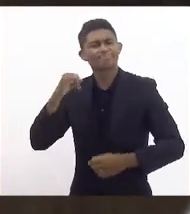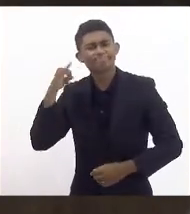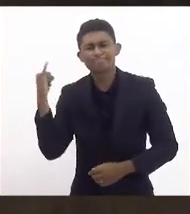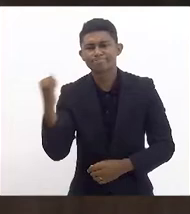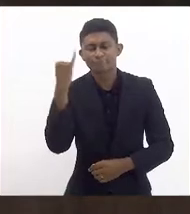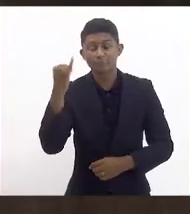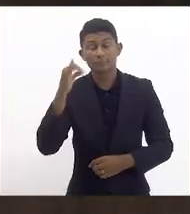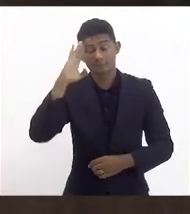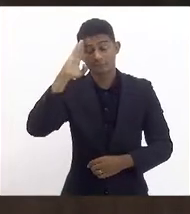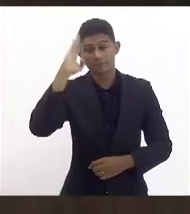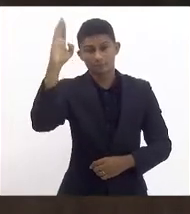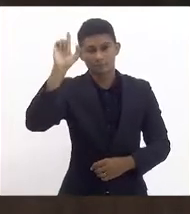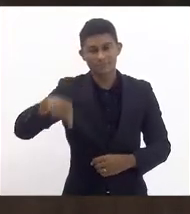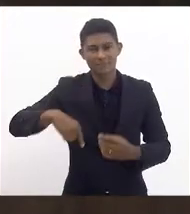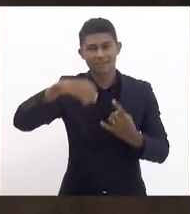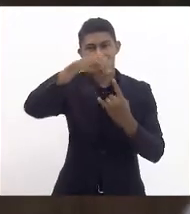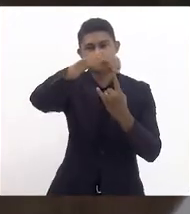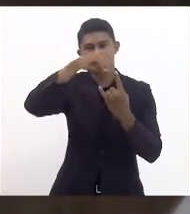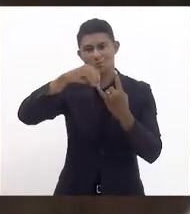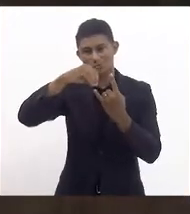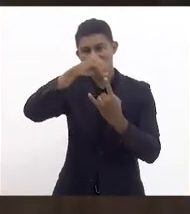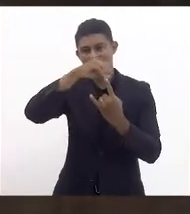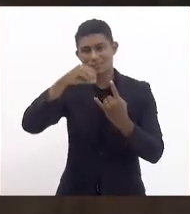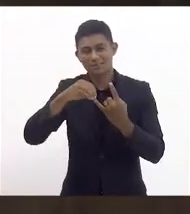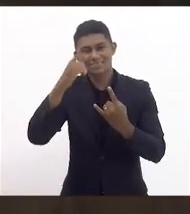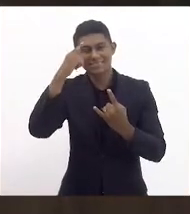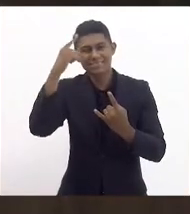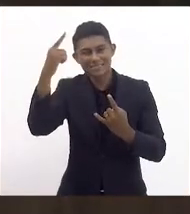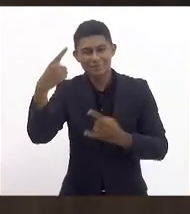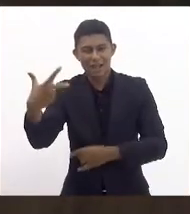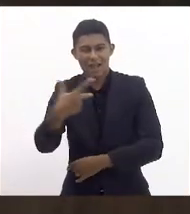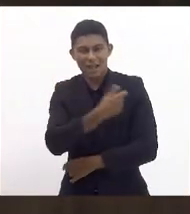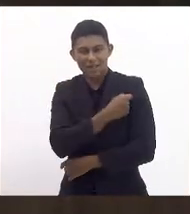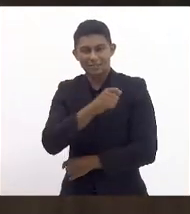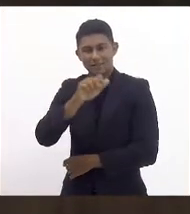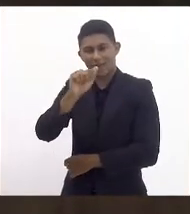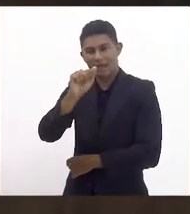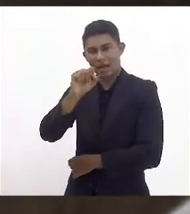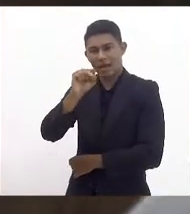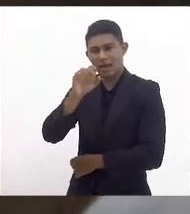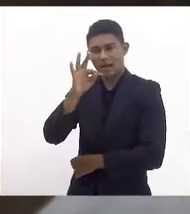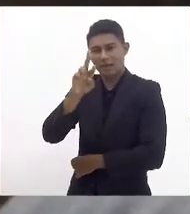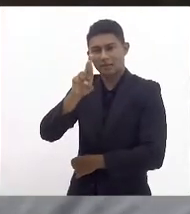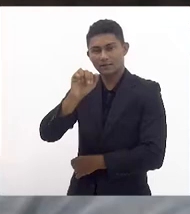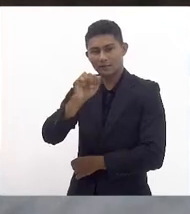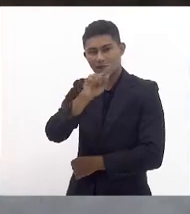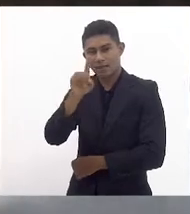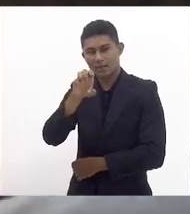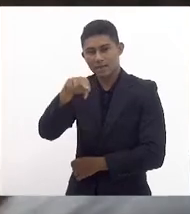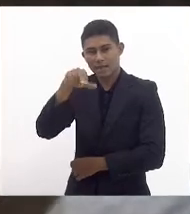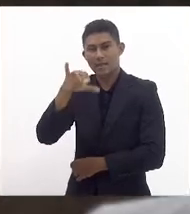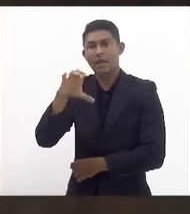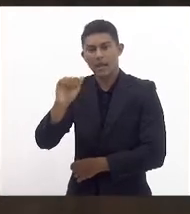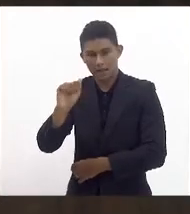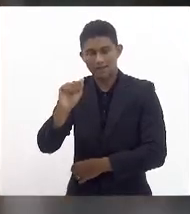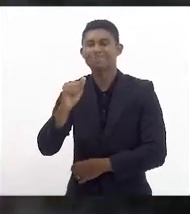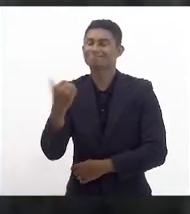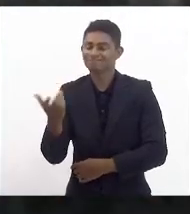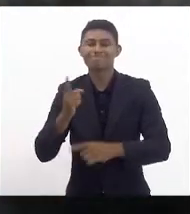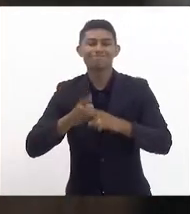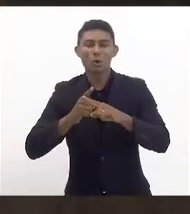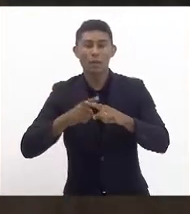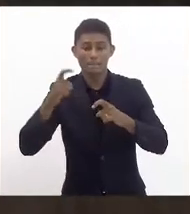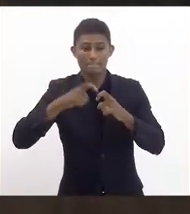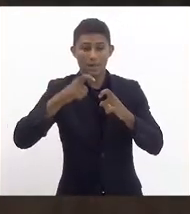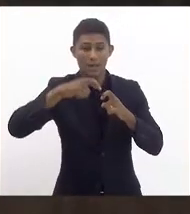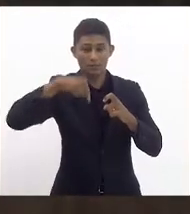da Fiocruz, que trouxe a AstraZeneca num trabalho muito consequente dos pesquisadores brasileiros. E aí a